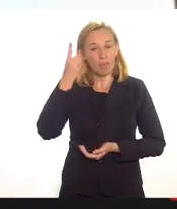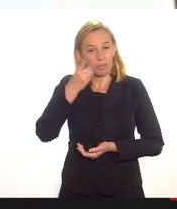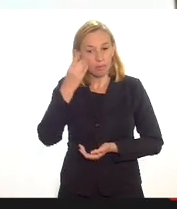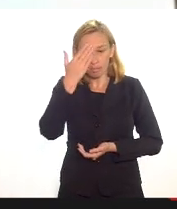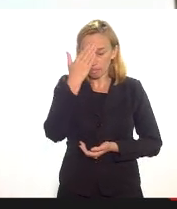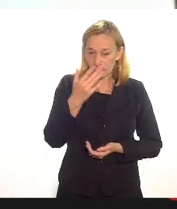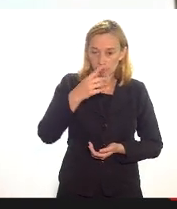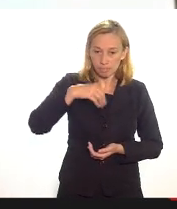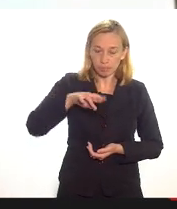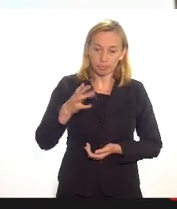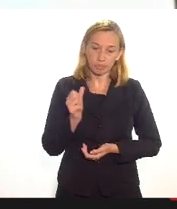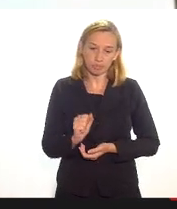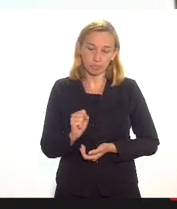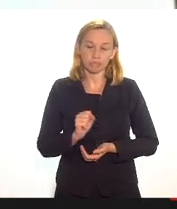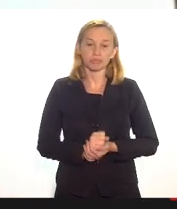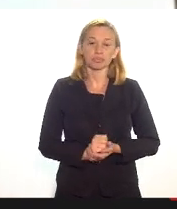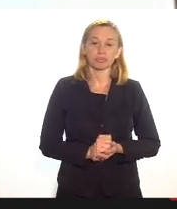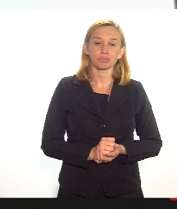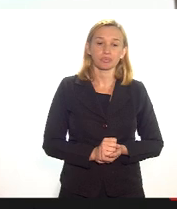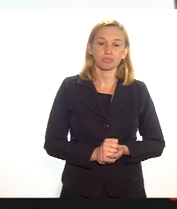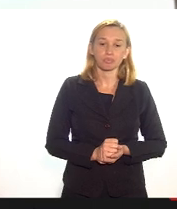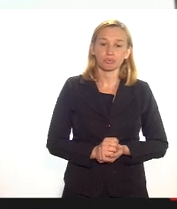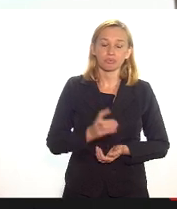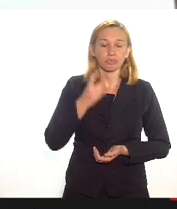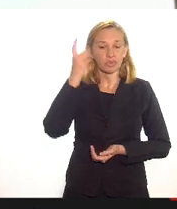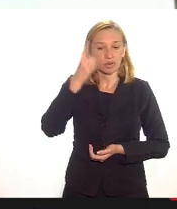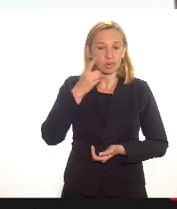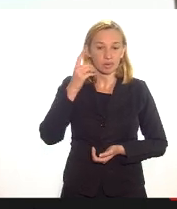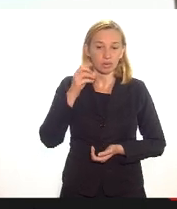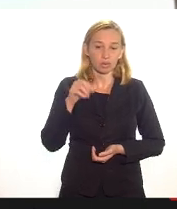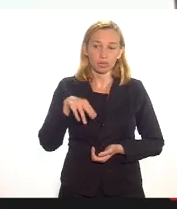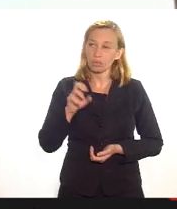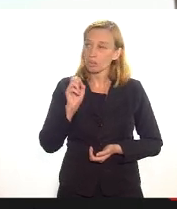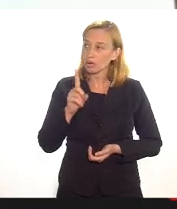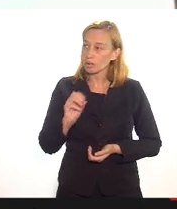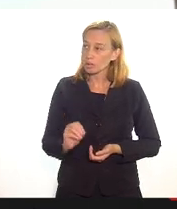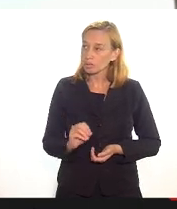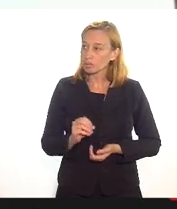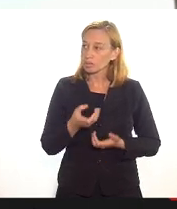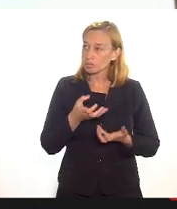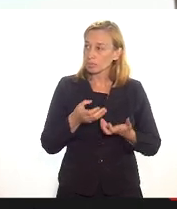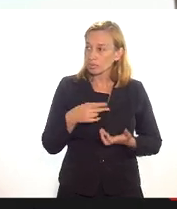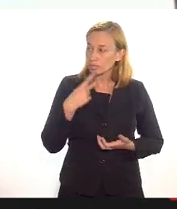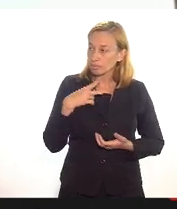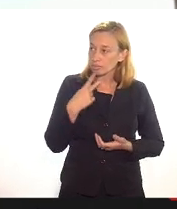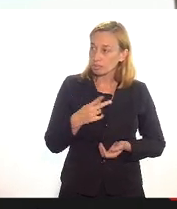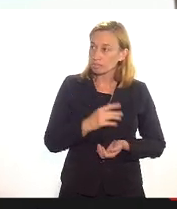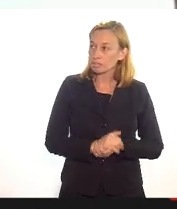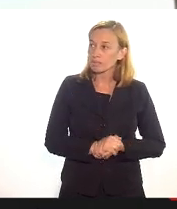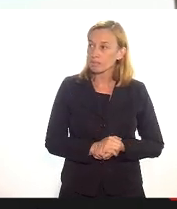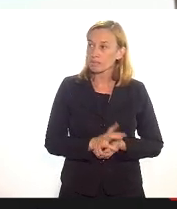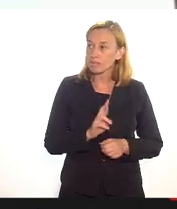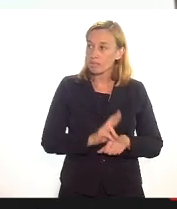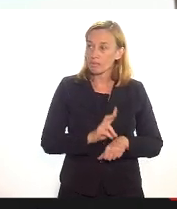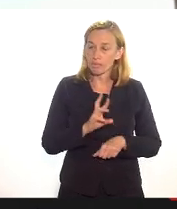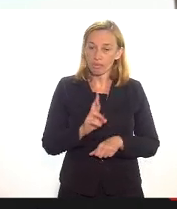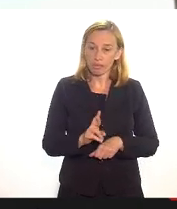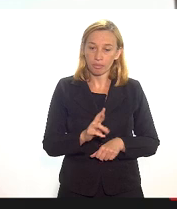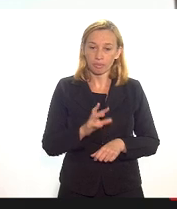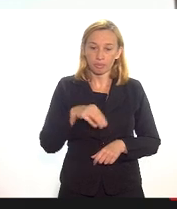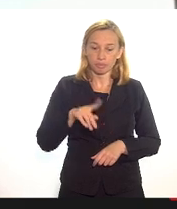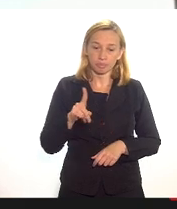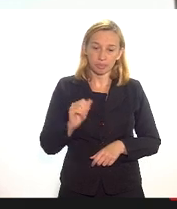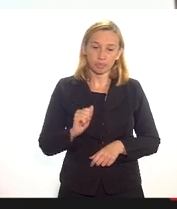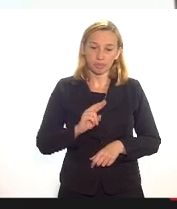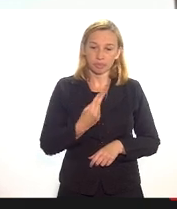Macedo. Arrua o deputado Noel de Carvalho, se ele quer levantar alguma questão para a doutora Magno ou para o